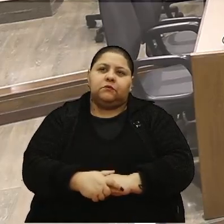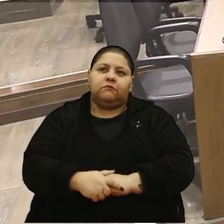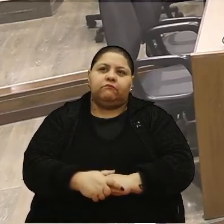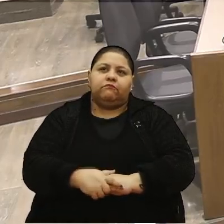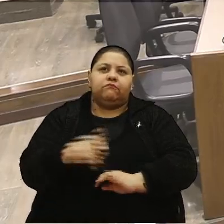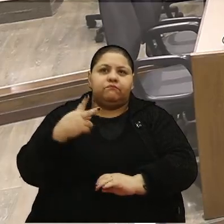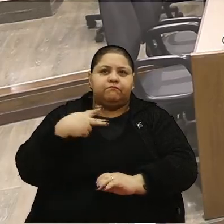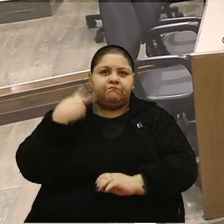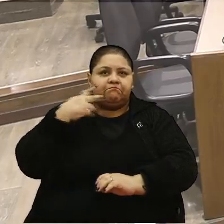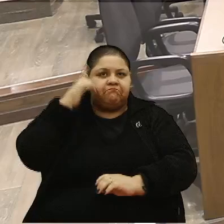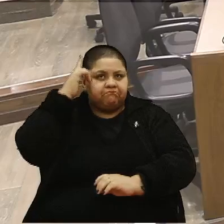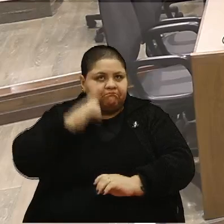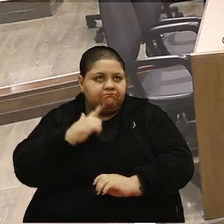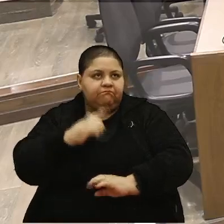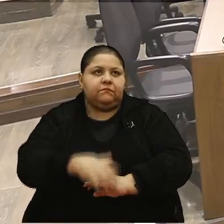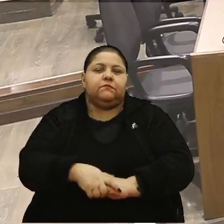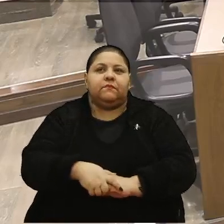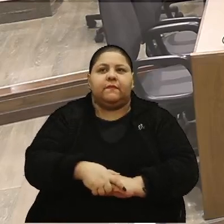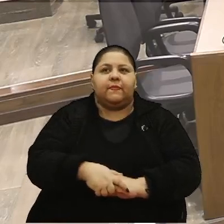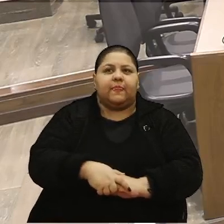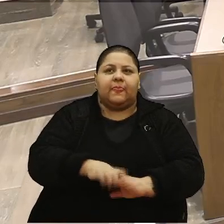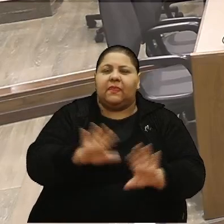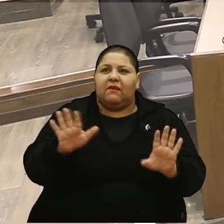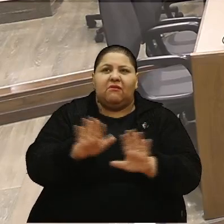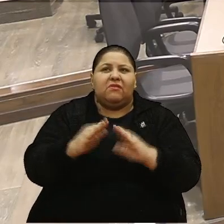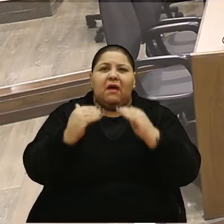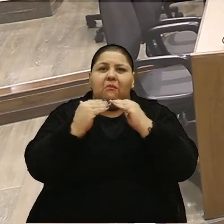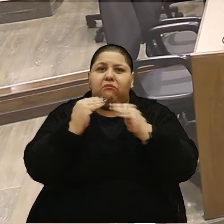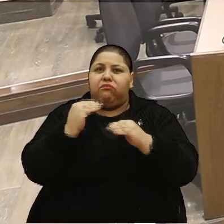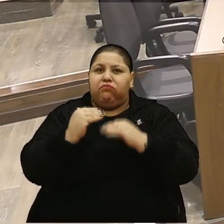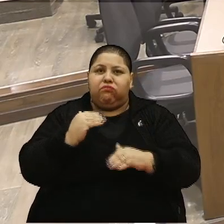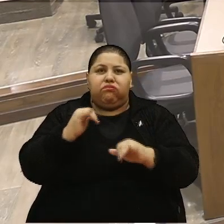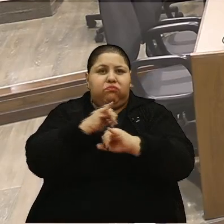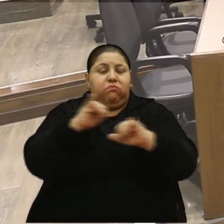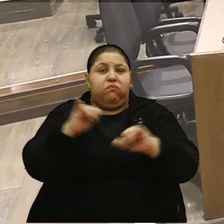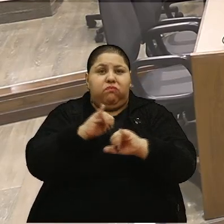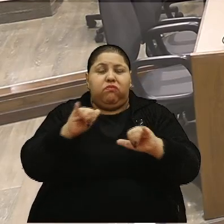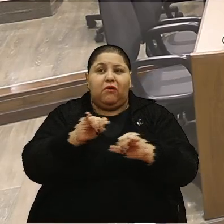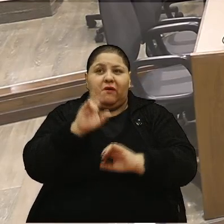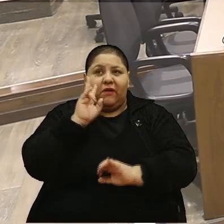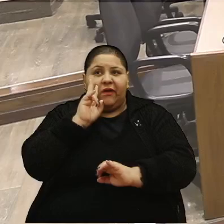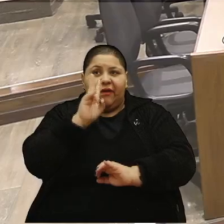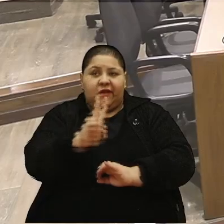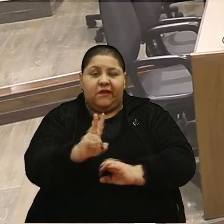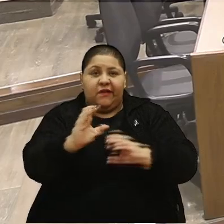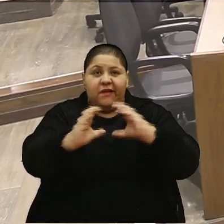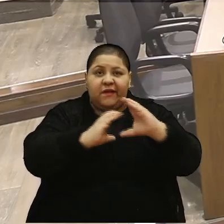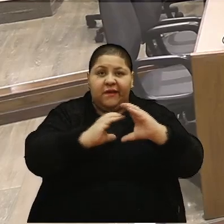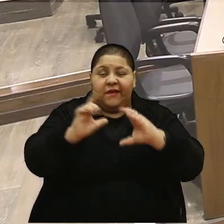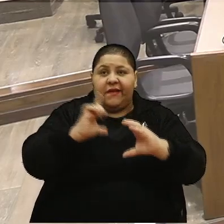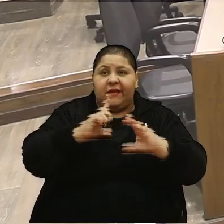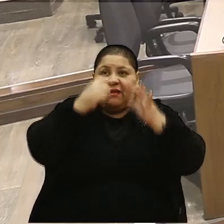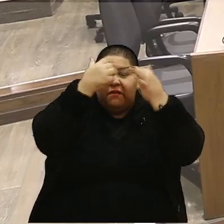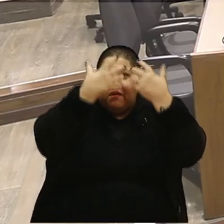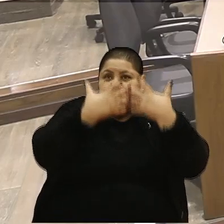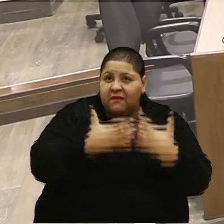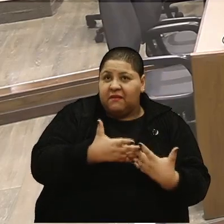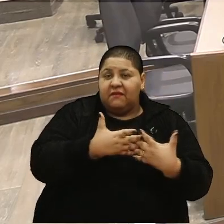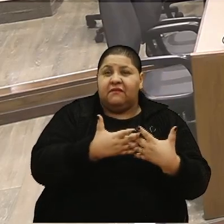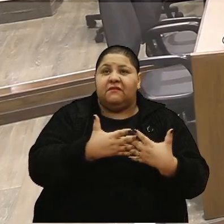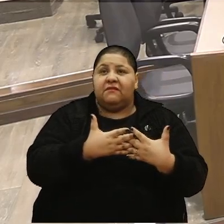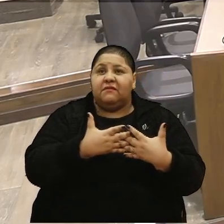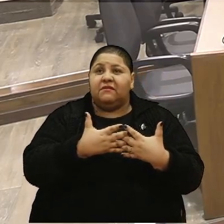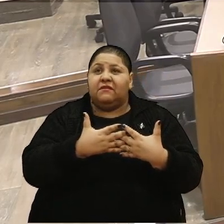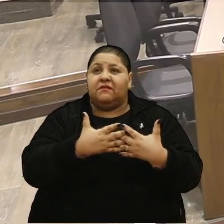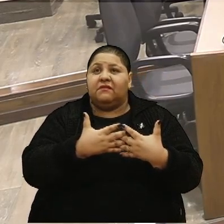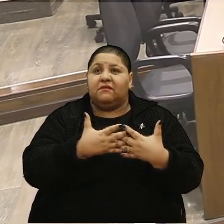Vereador Lucas, não está batendo as informações, porque se tu olhar nos veículos de comunicação, está especificado ainda lá pelo